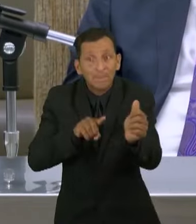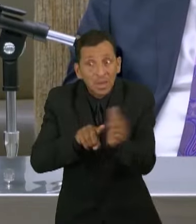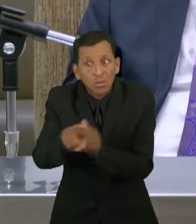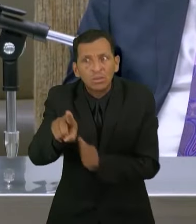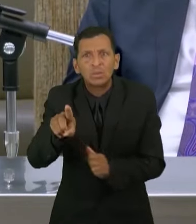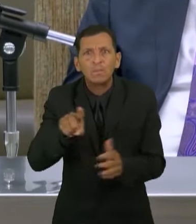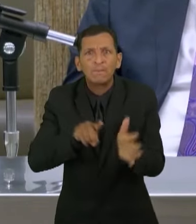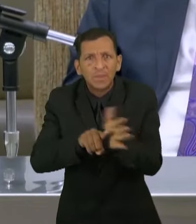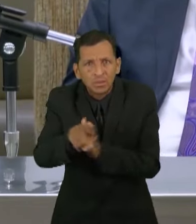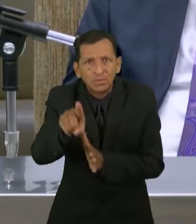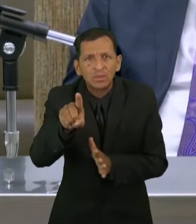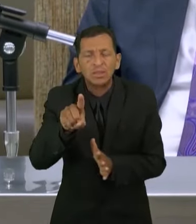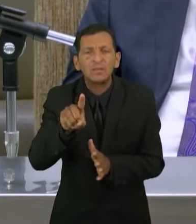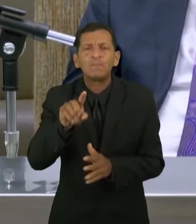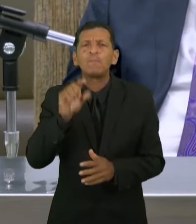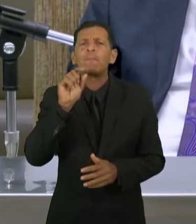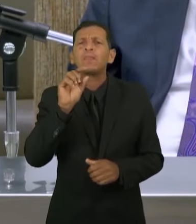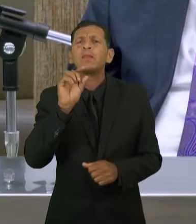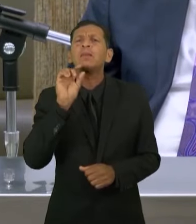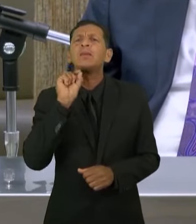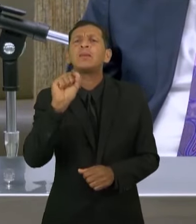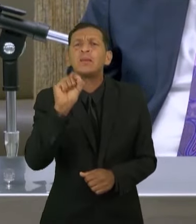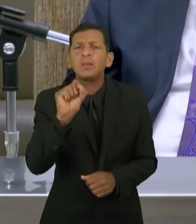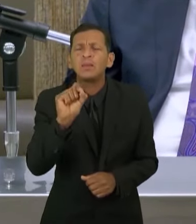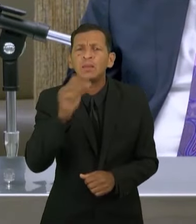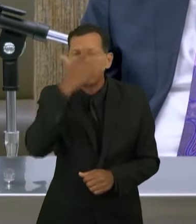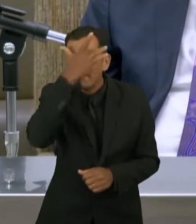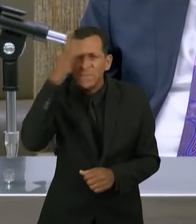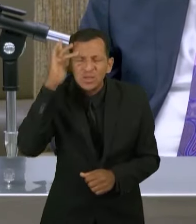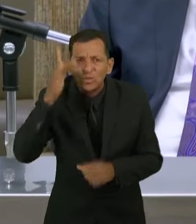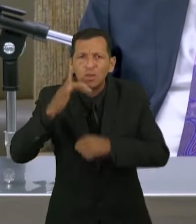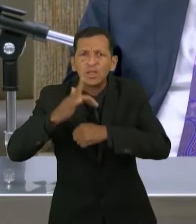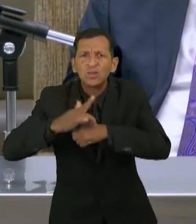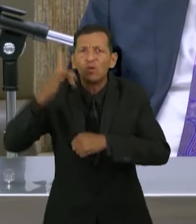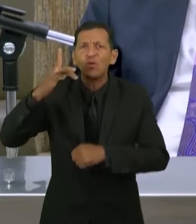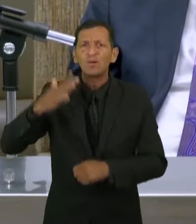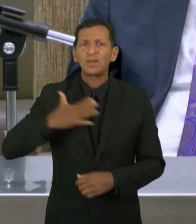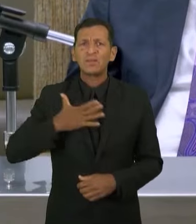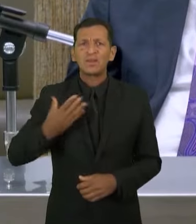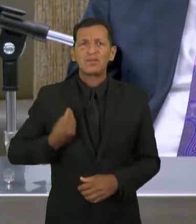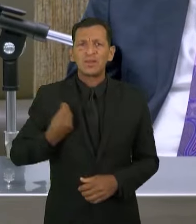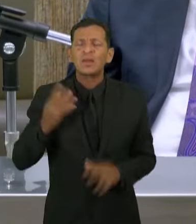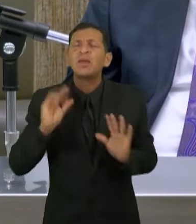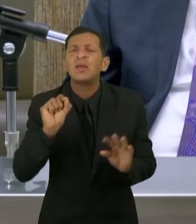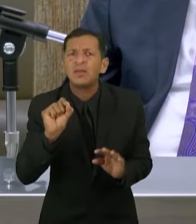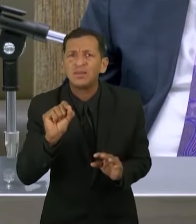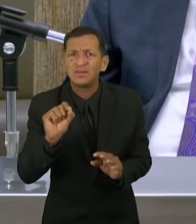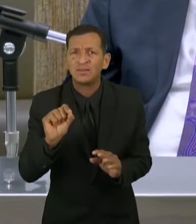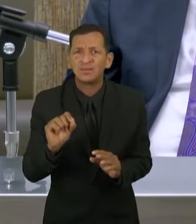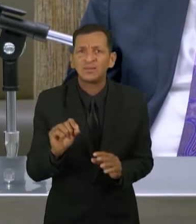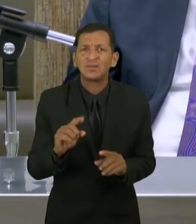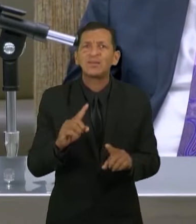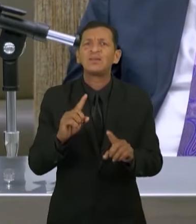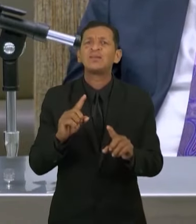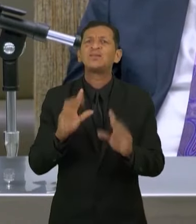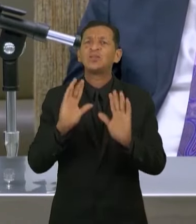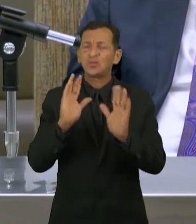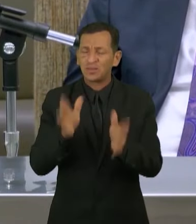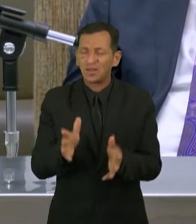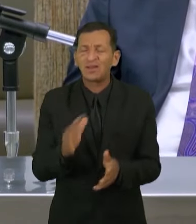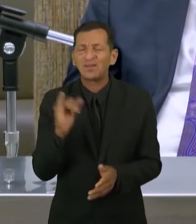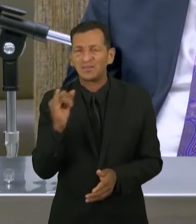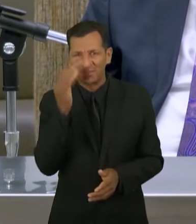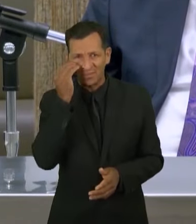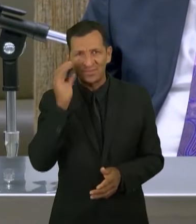Alguém tocou, Pedro. E esse toque provocou uma reação no